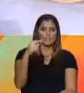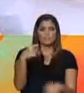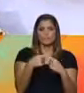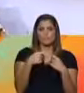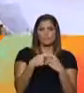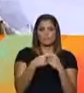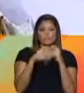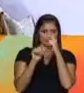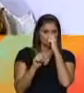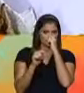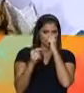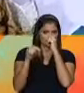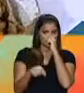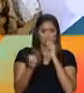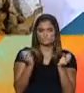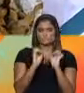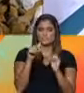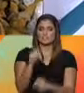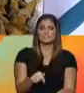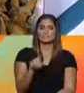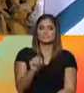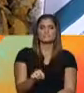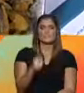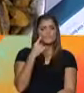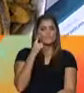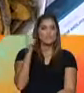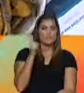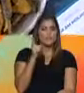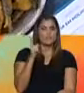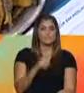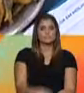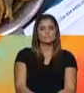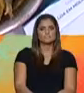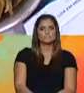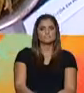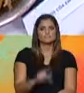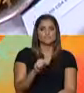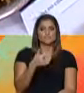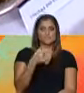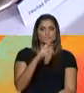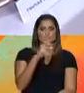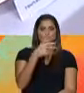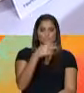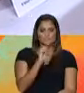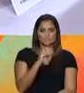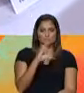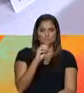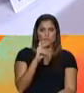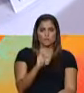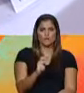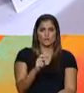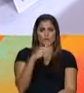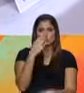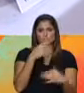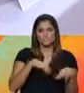lá? Não está. Hoje não está na nossa equipa, mas que viveu lá. Muito bem. Temos as trutas do Coa. Temos as